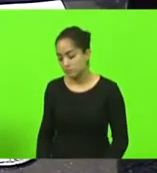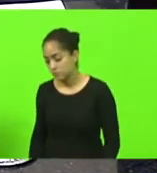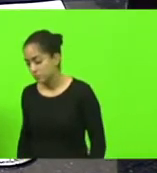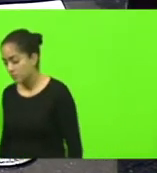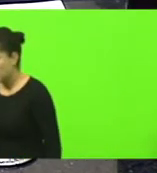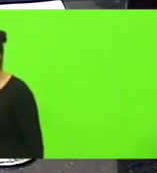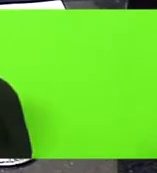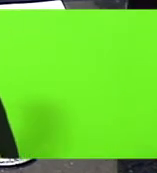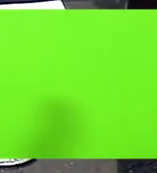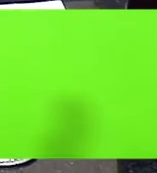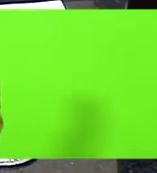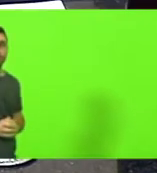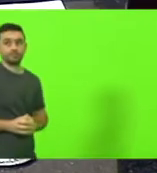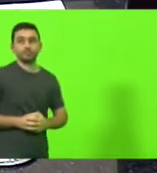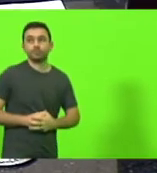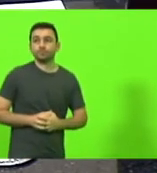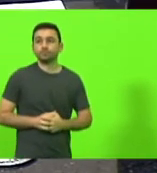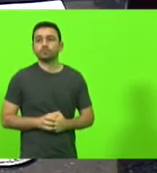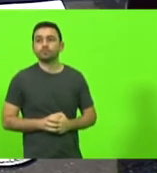virtual.